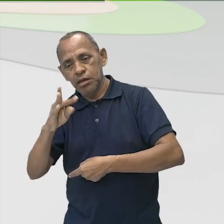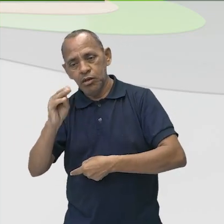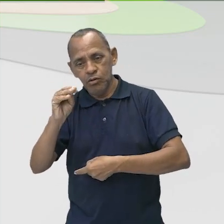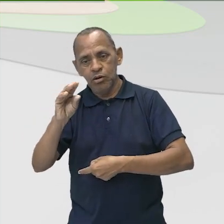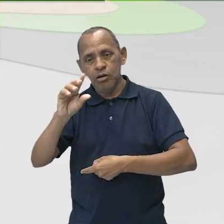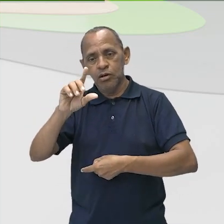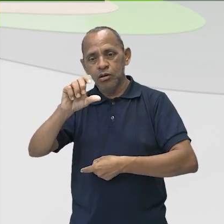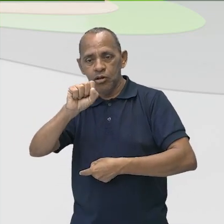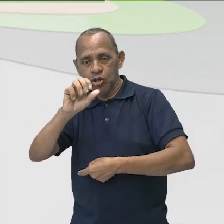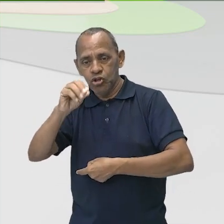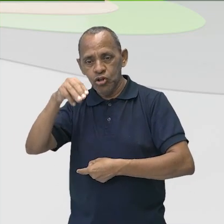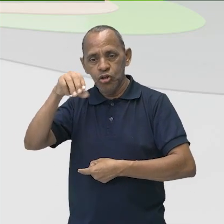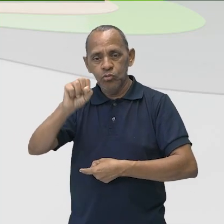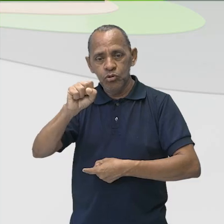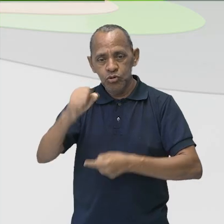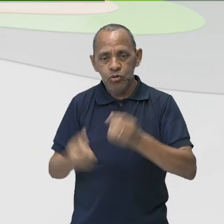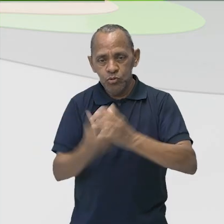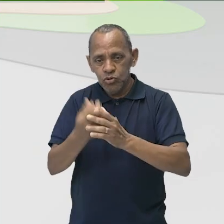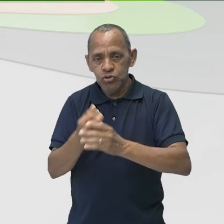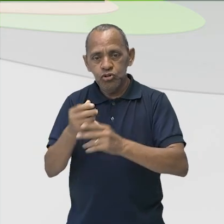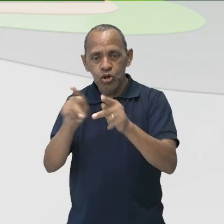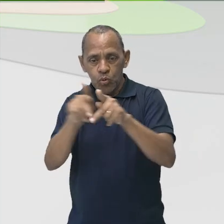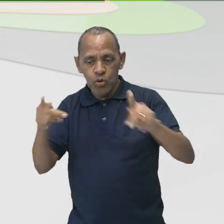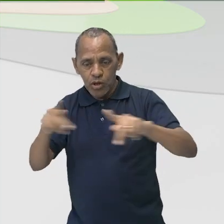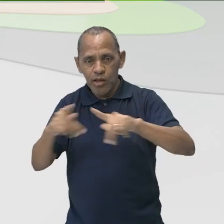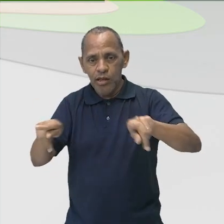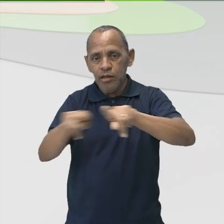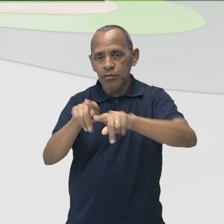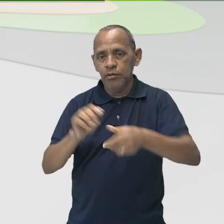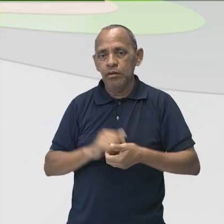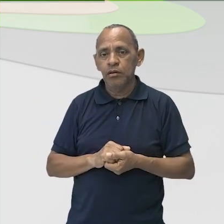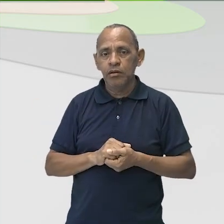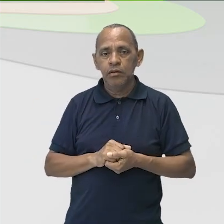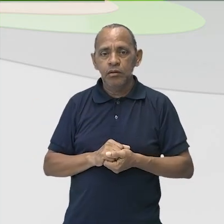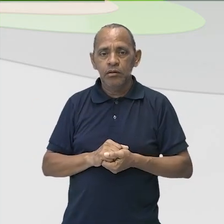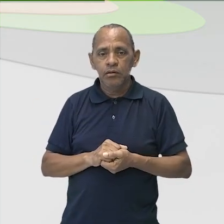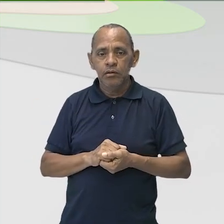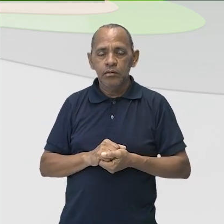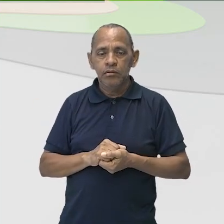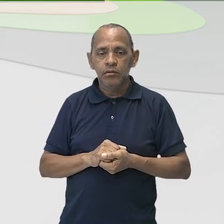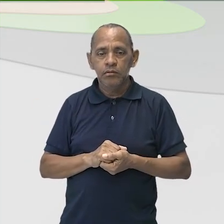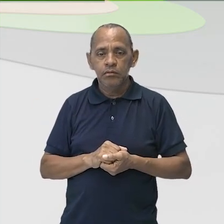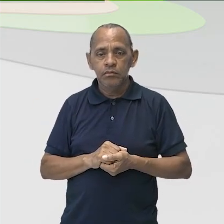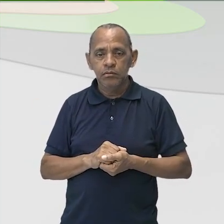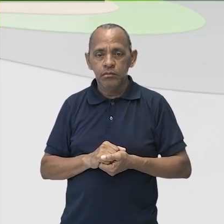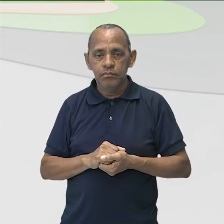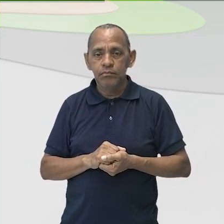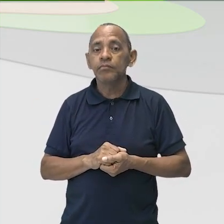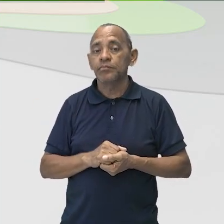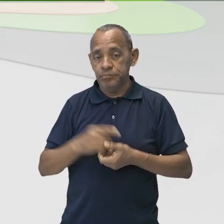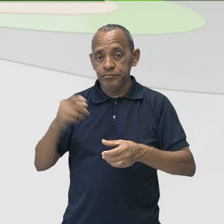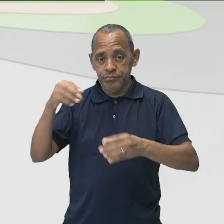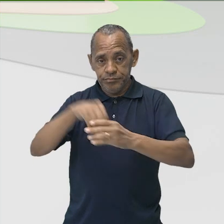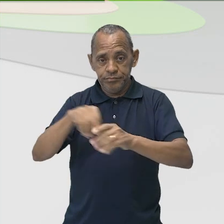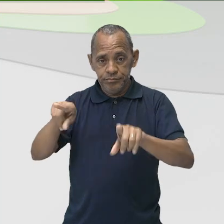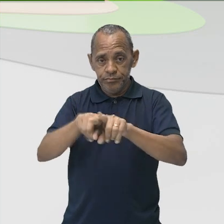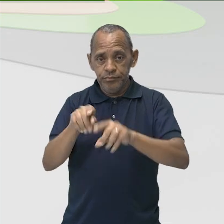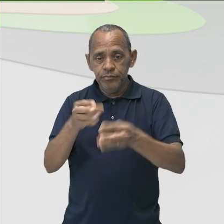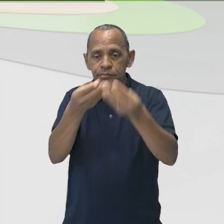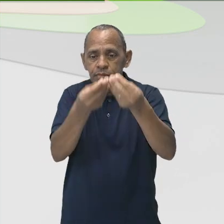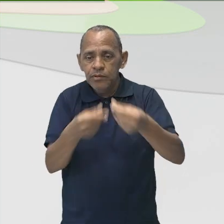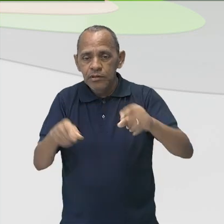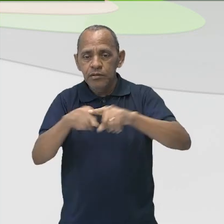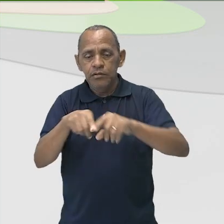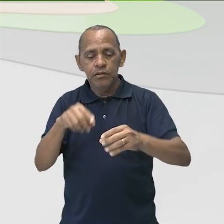organelas fundamentais para a produção de proteína. Então, aqui na diacinese, a gente tem aí a quebra desse